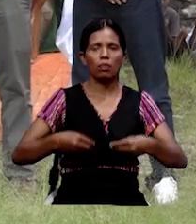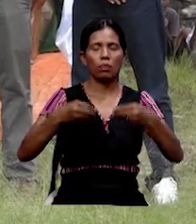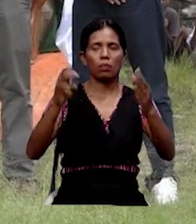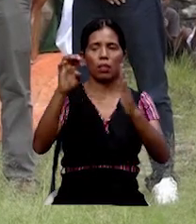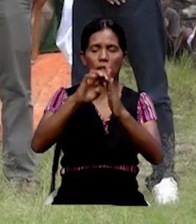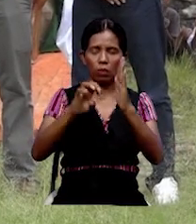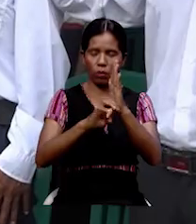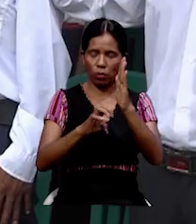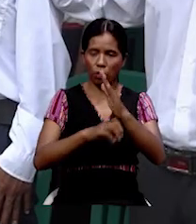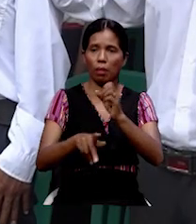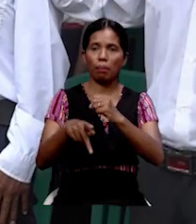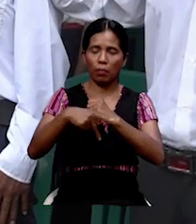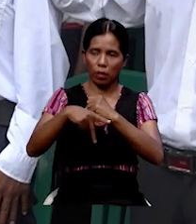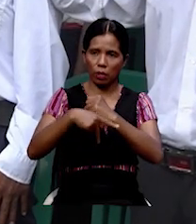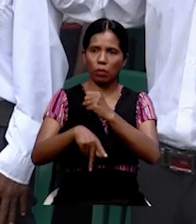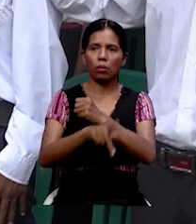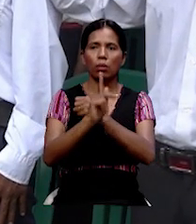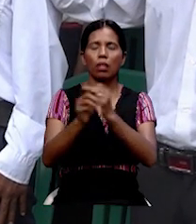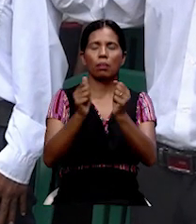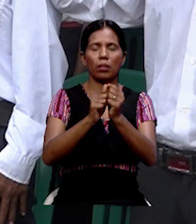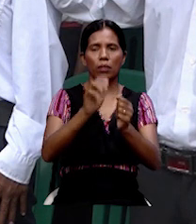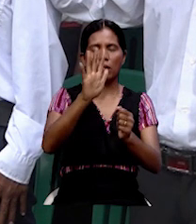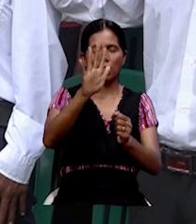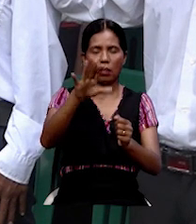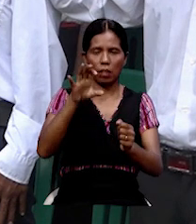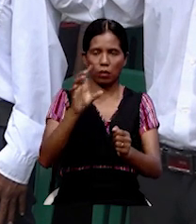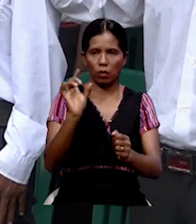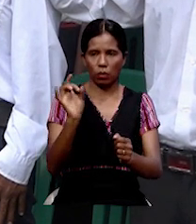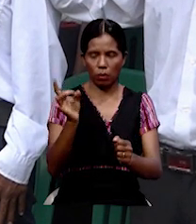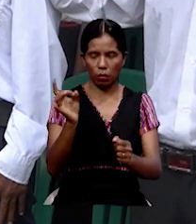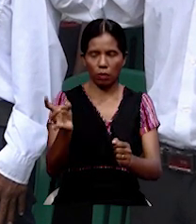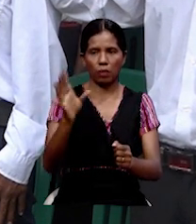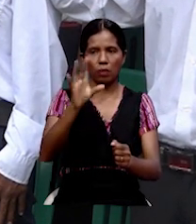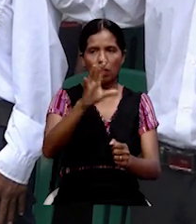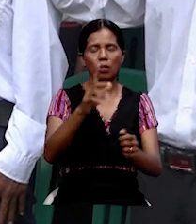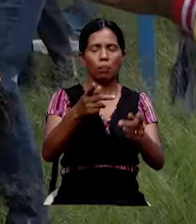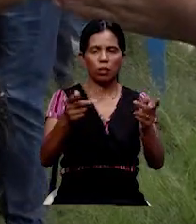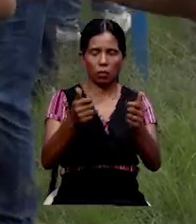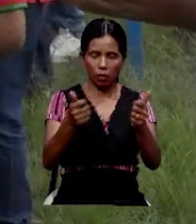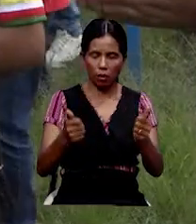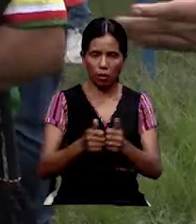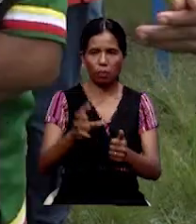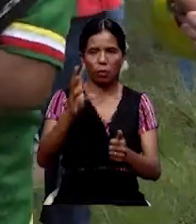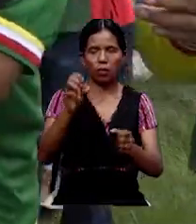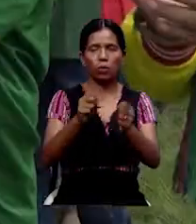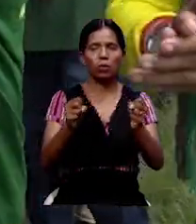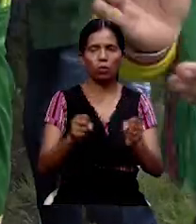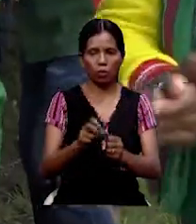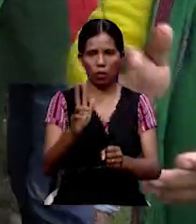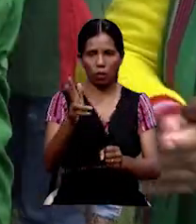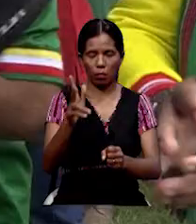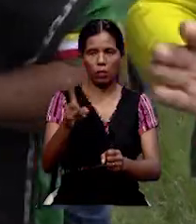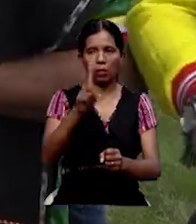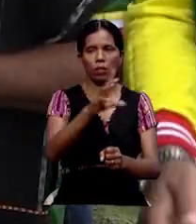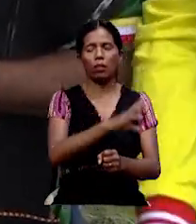estrutura Partido Kunto hamutuk atus lima hitunulu resinualu, husi postu administrativu neng no suku tolunulu resinida.